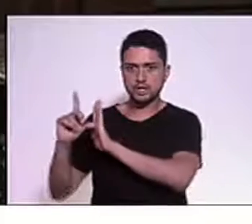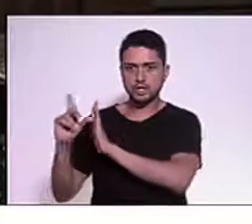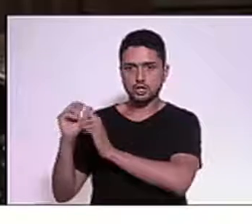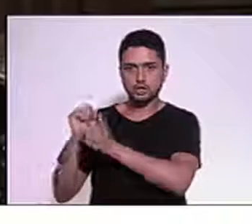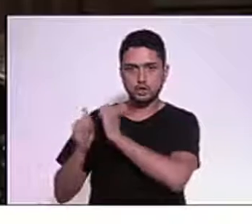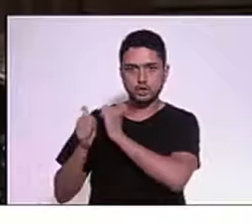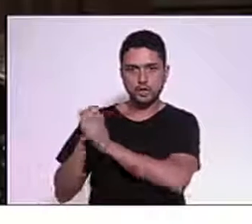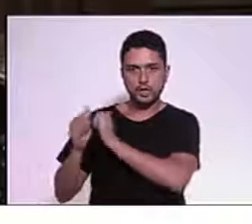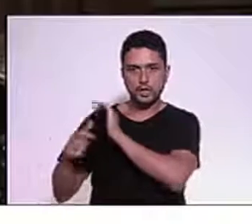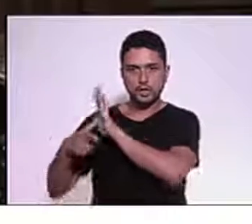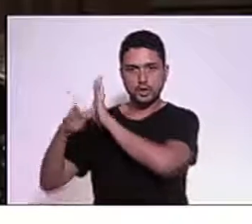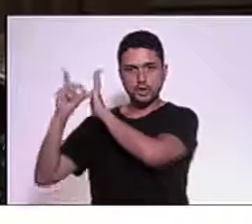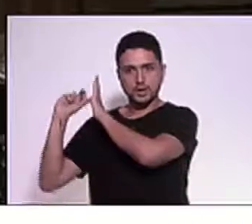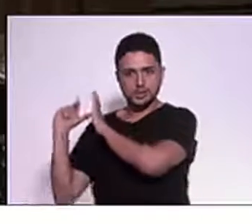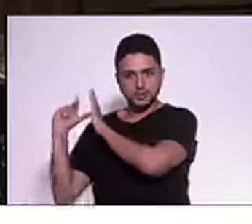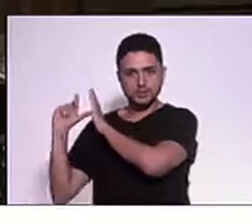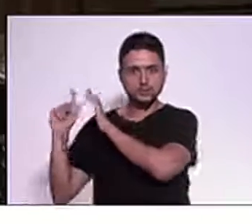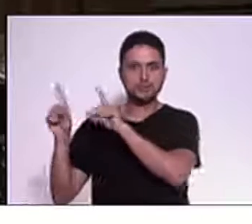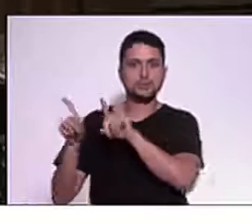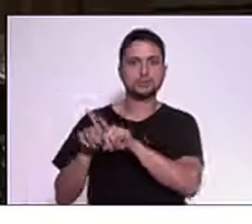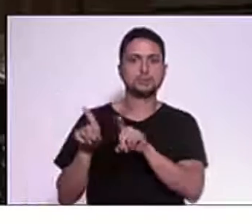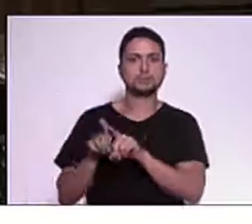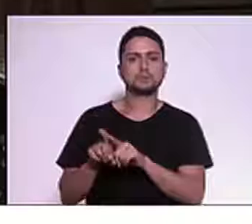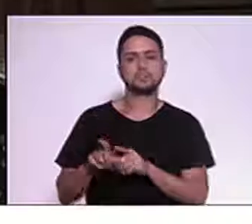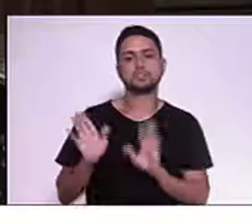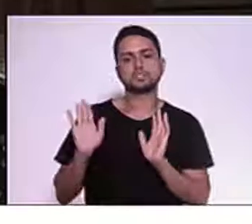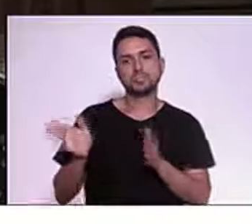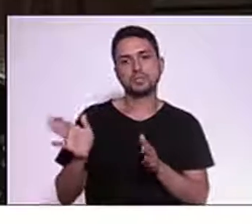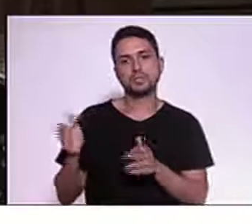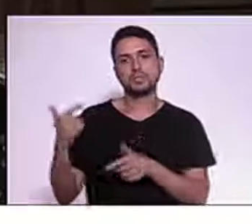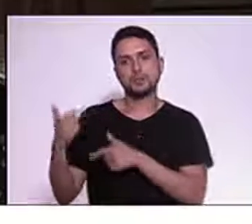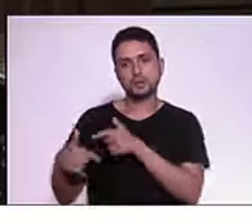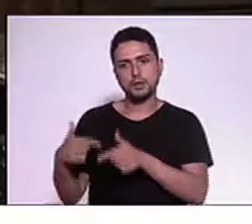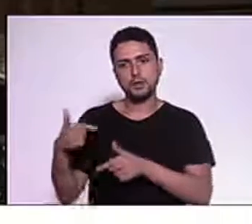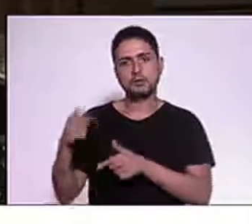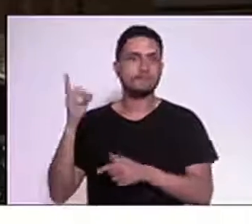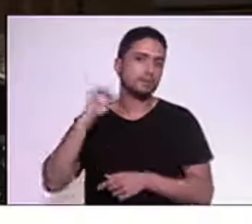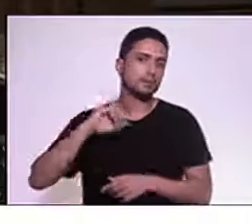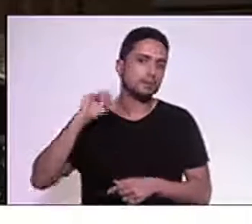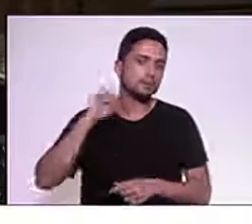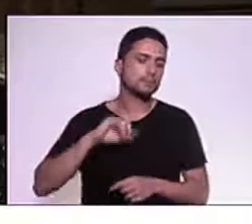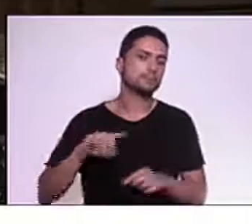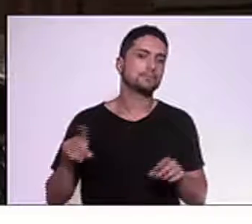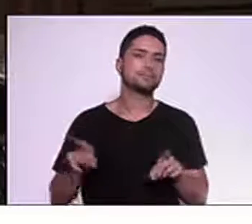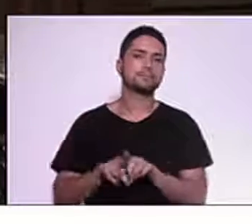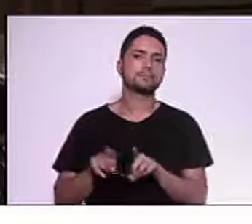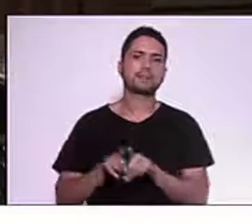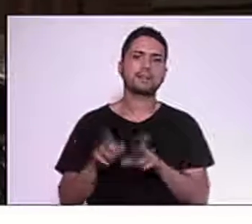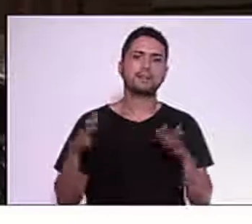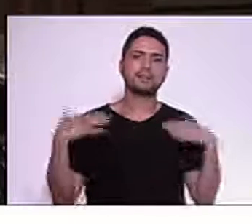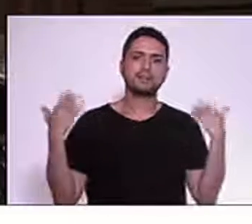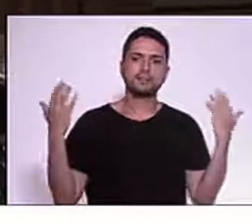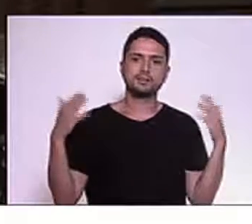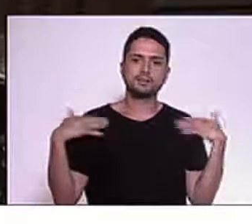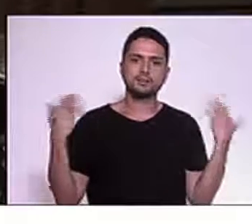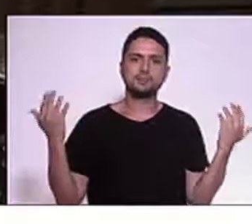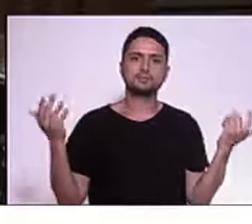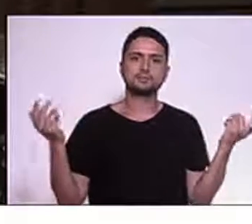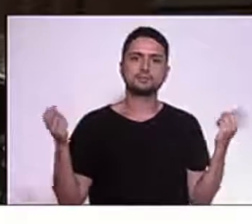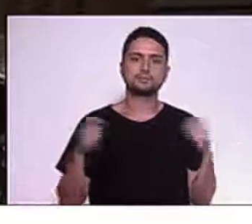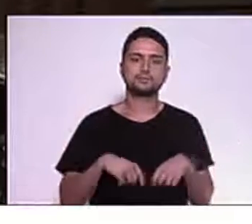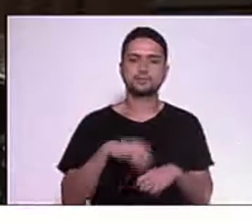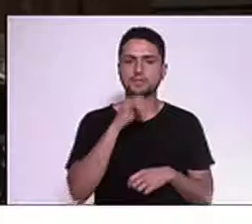né? Faziam uma referência àqueles jogadores e para dizer da alegria de poderem, a exemplo dos